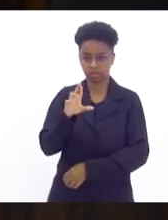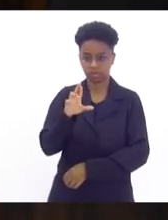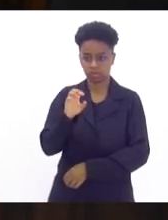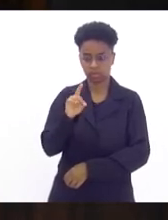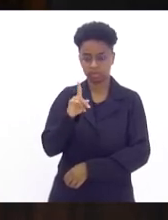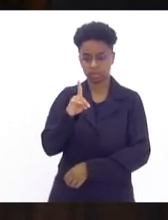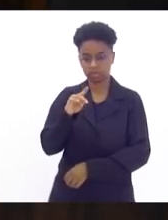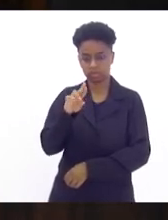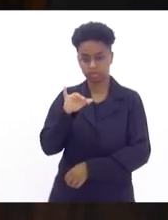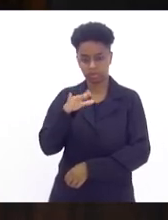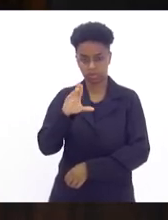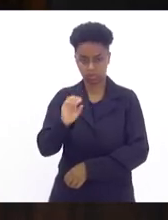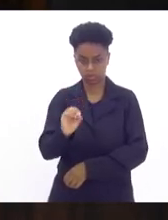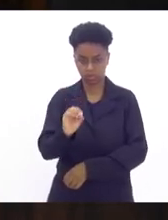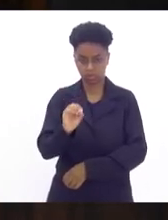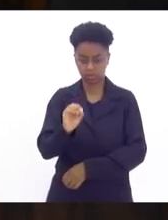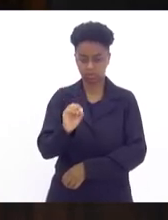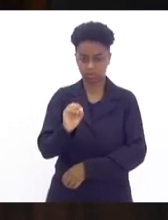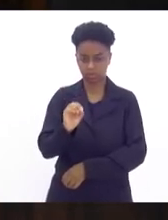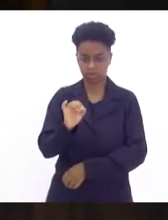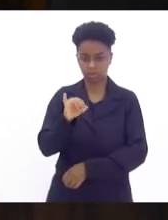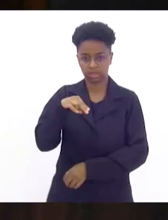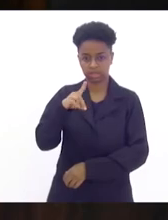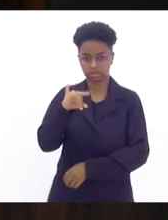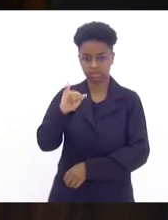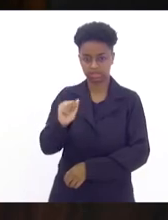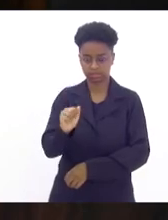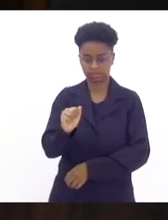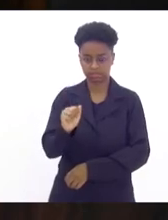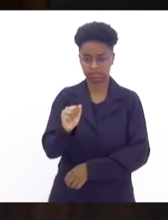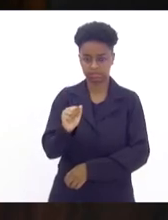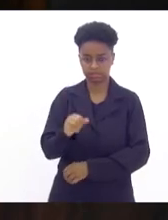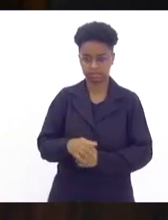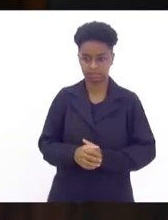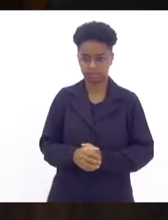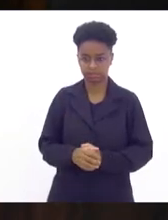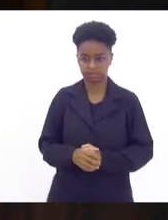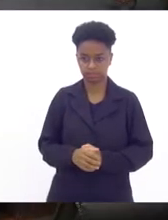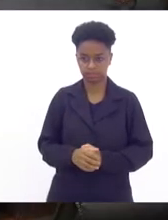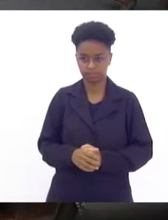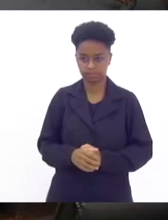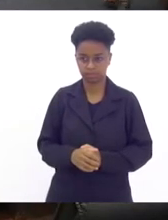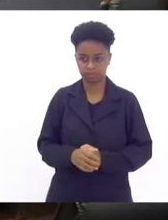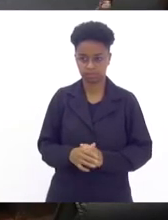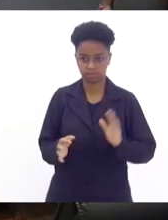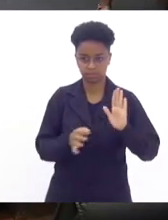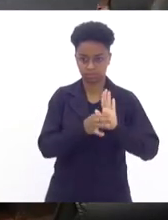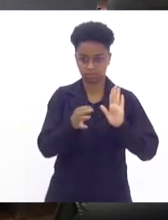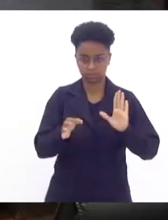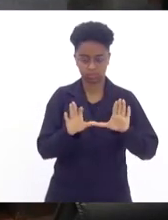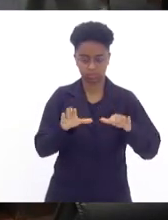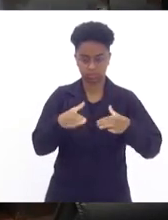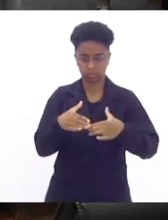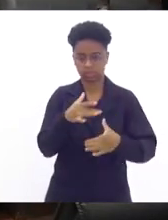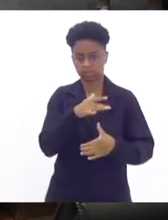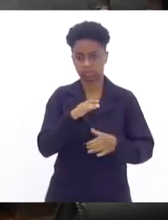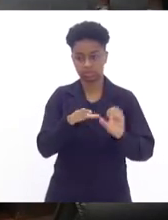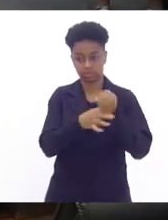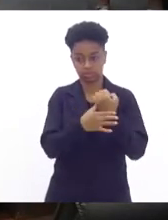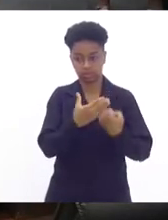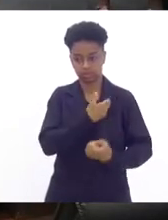Amorim deputada Índia parecer pela comissão de segurança pública